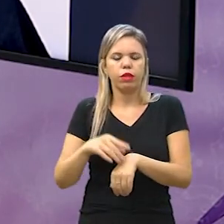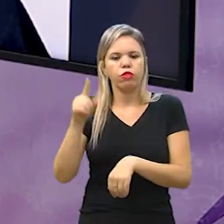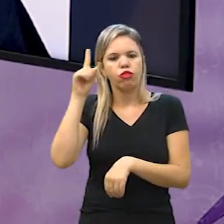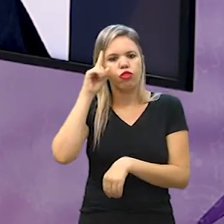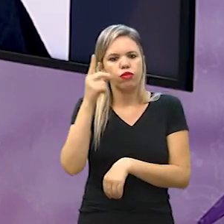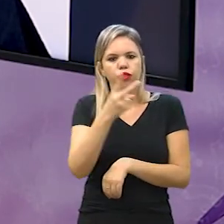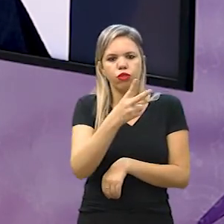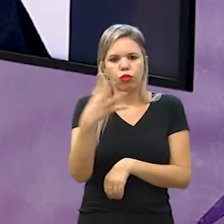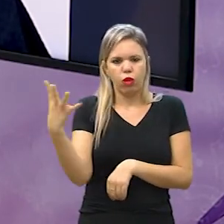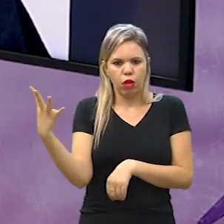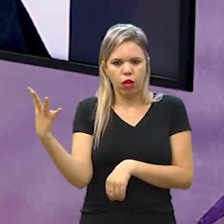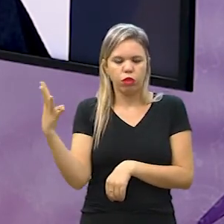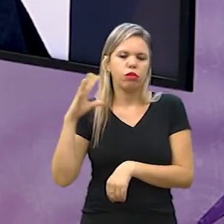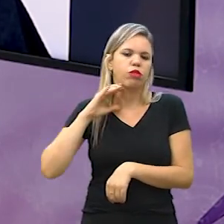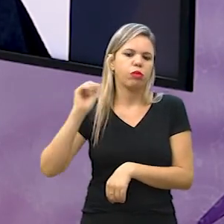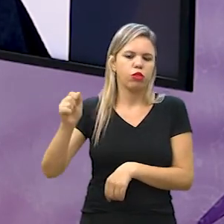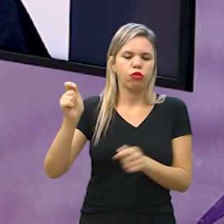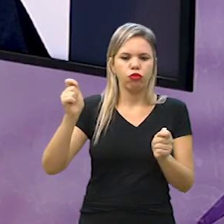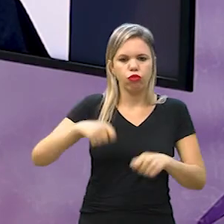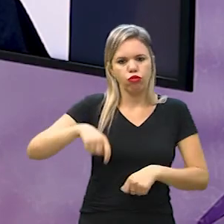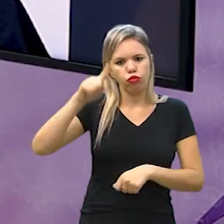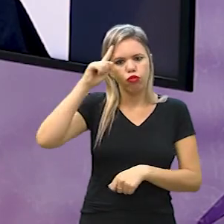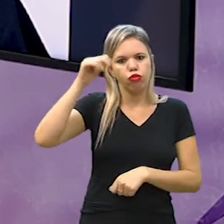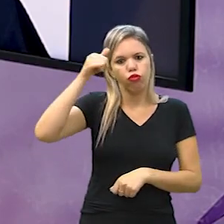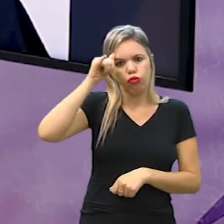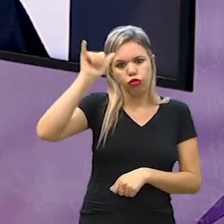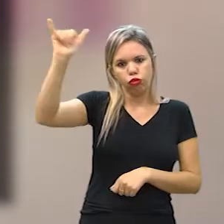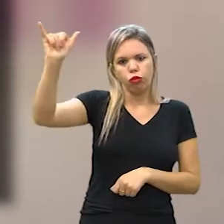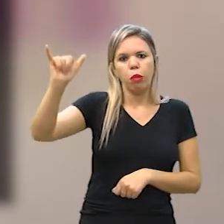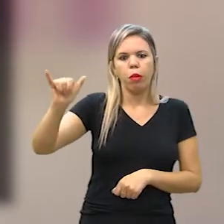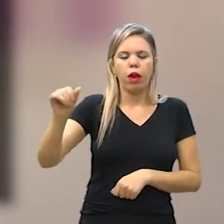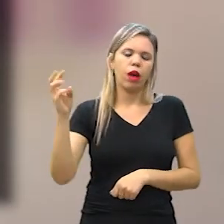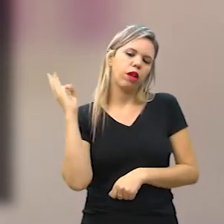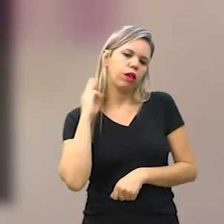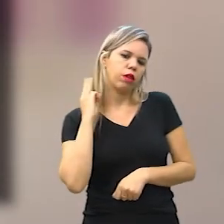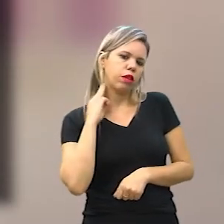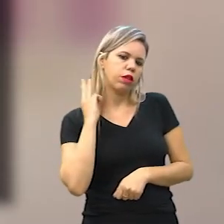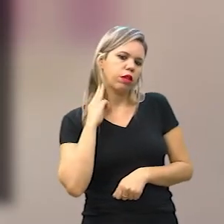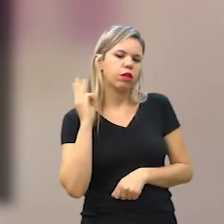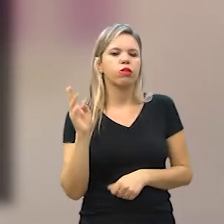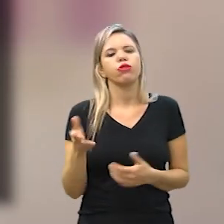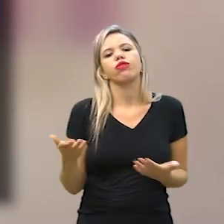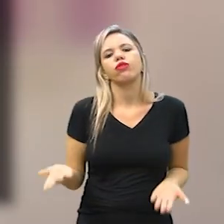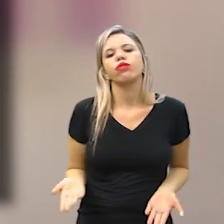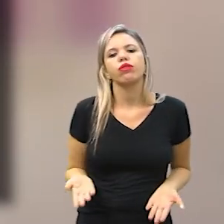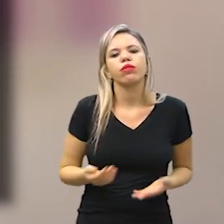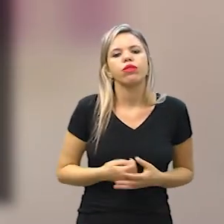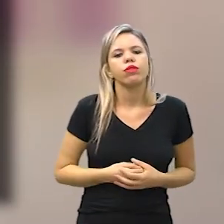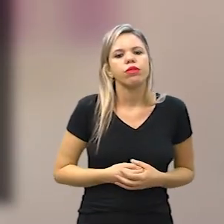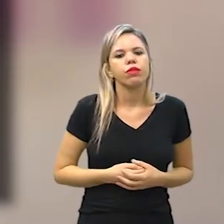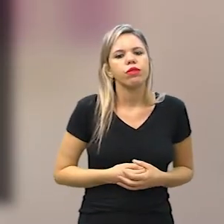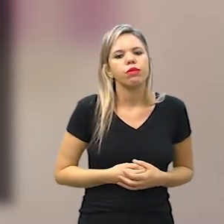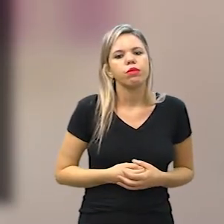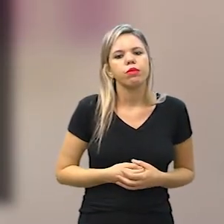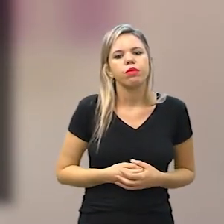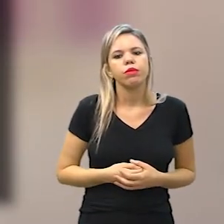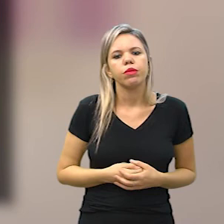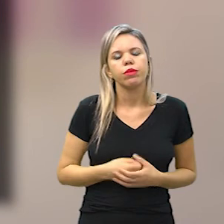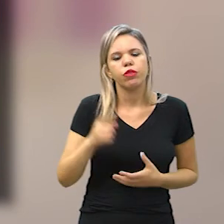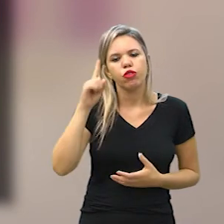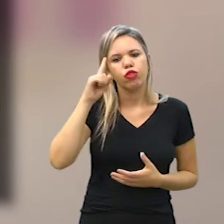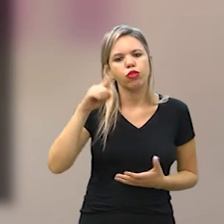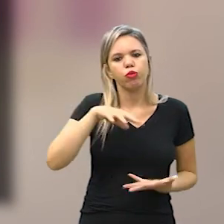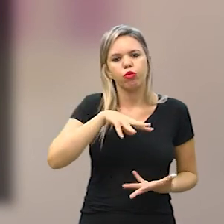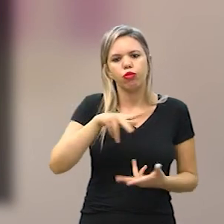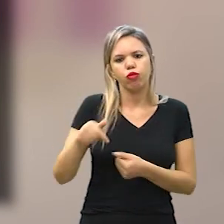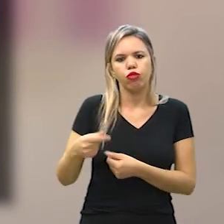dia 24 de abril, que é o dia de combate à meningite? Sim, é o dia de combate à meningite, o Dia